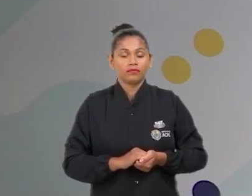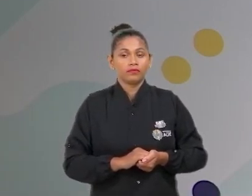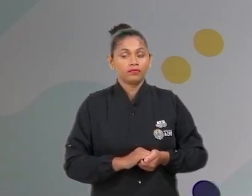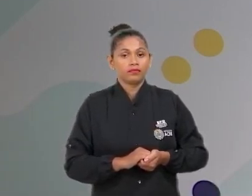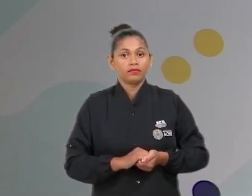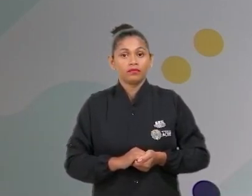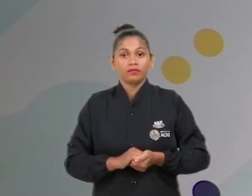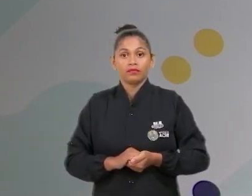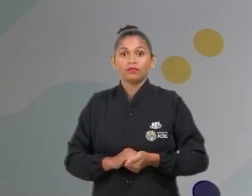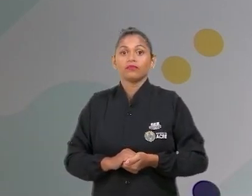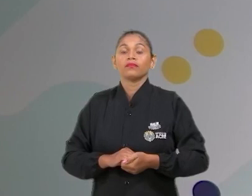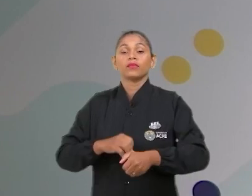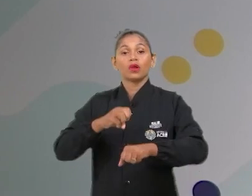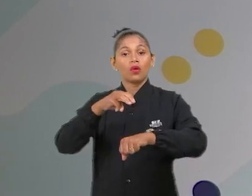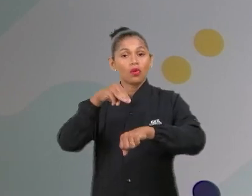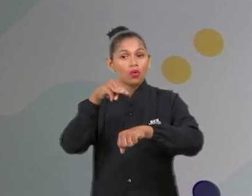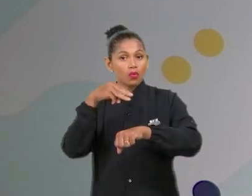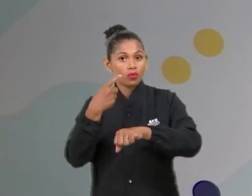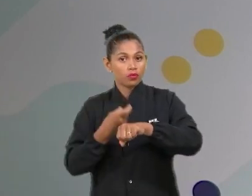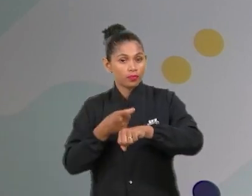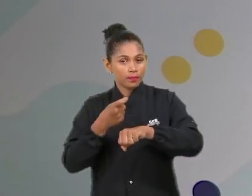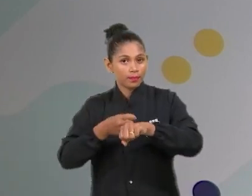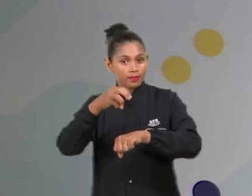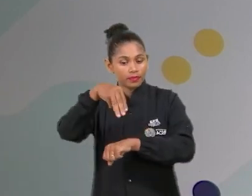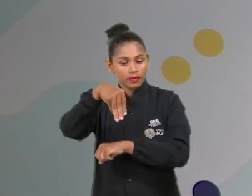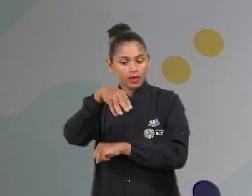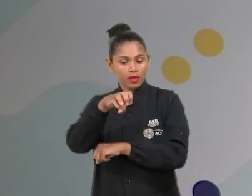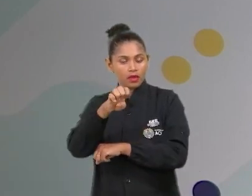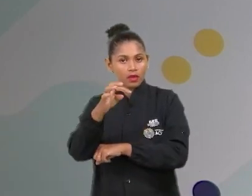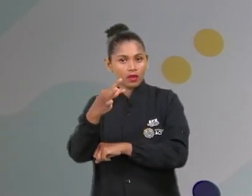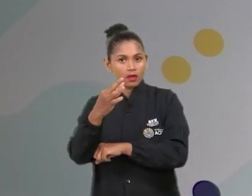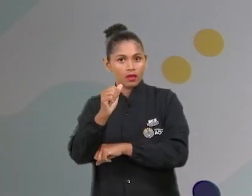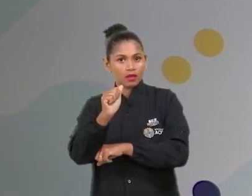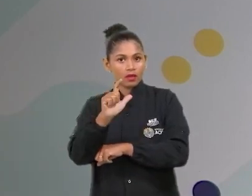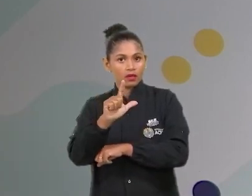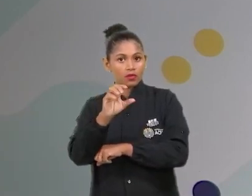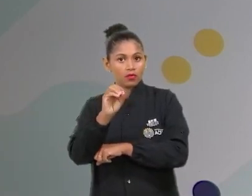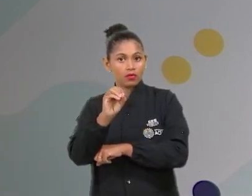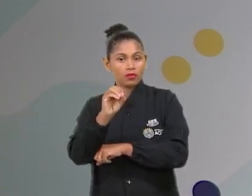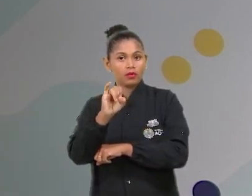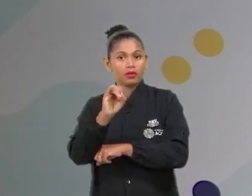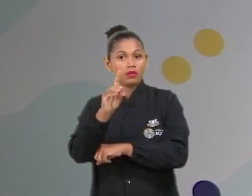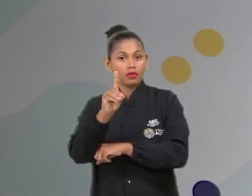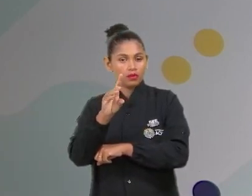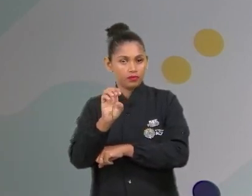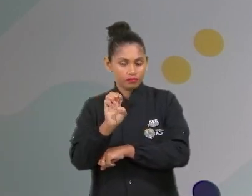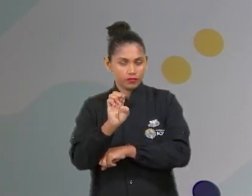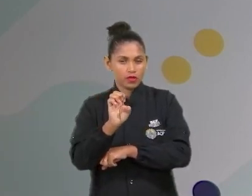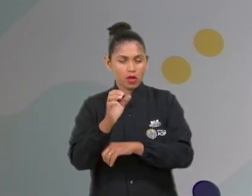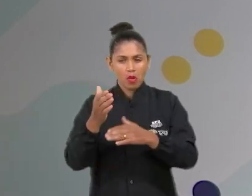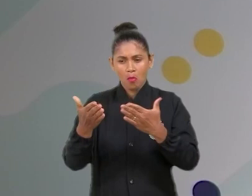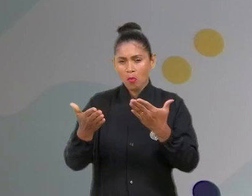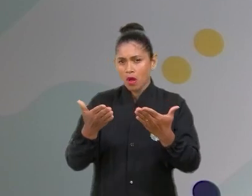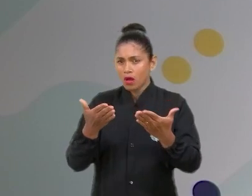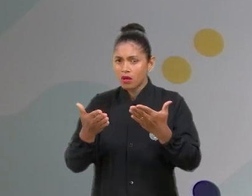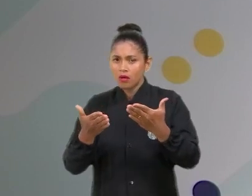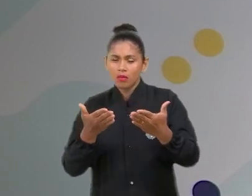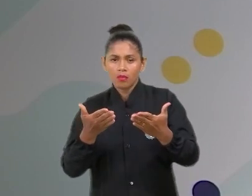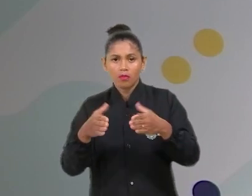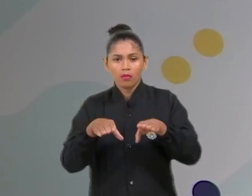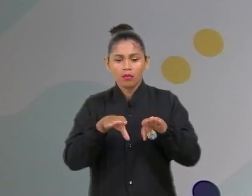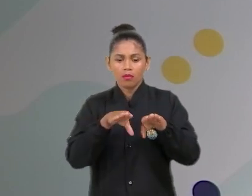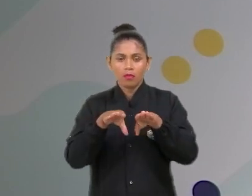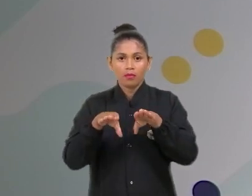Os metalóides, que também são os semimetais, eles são aí o meio termo, tá? Eles estão entre